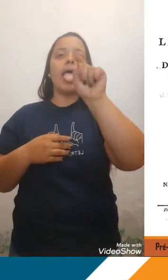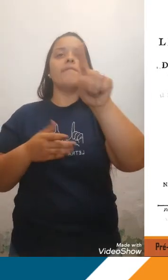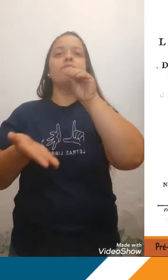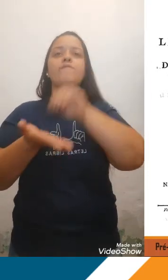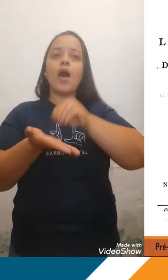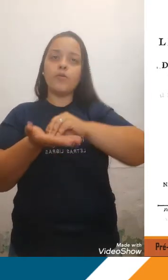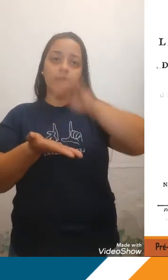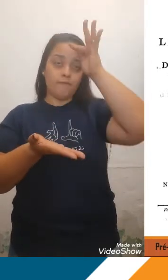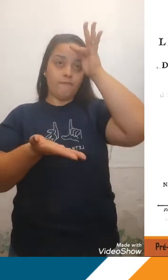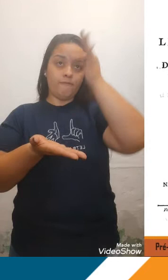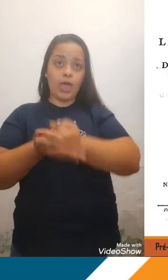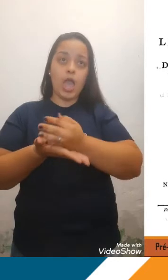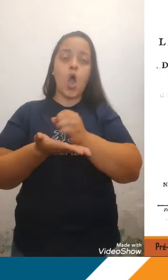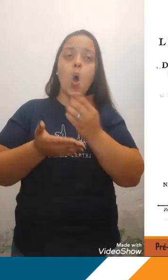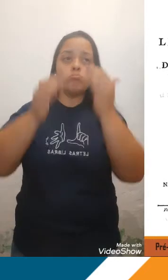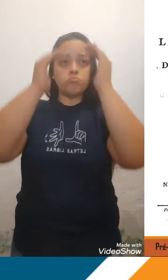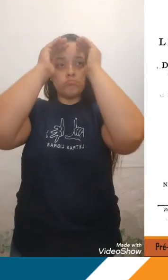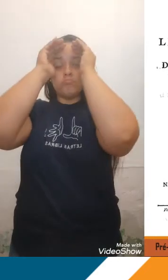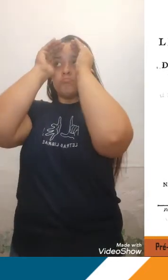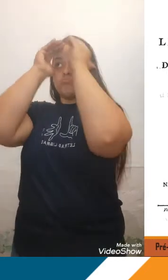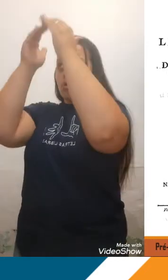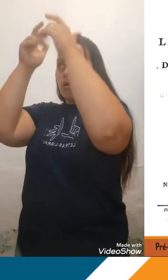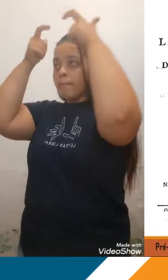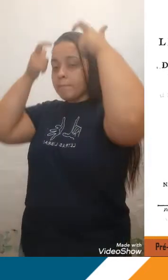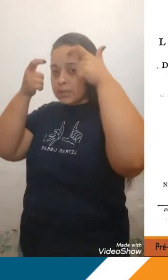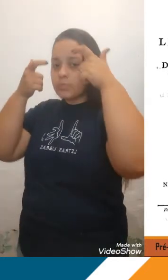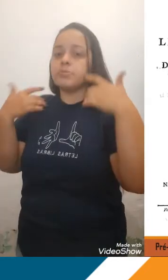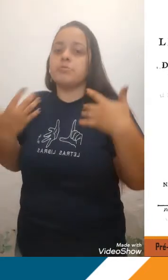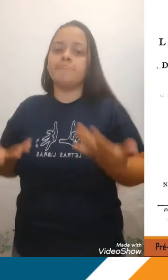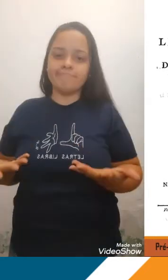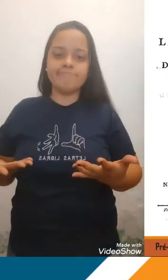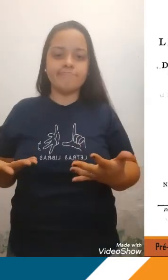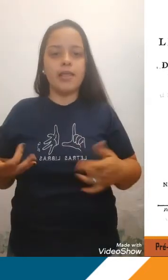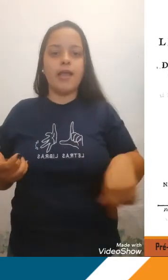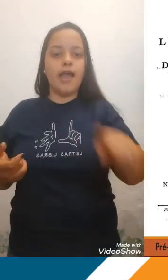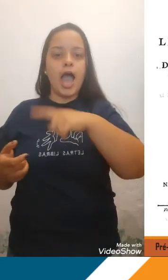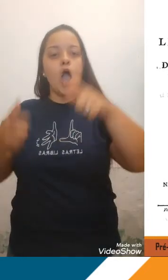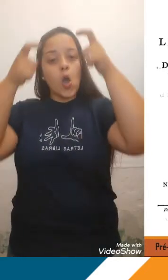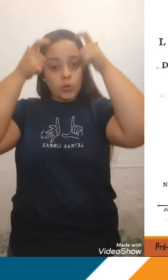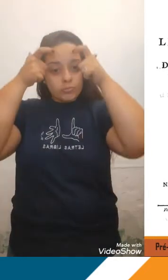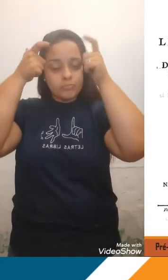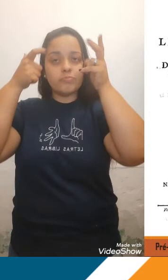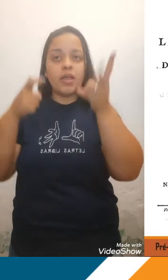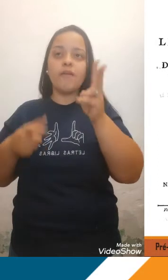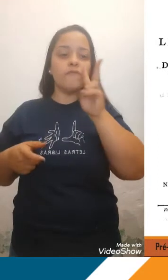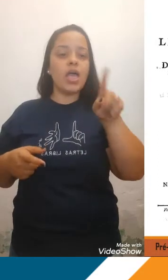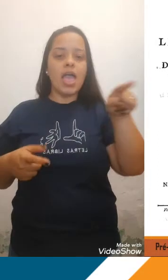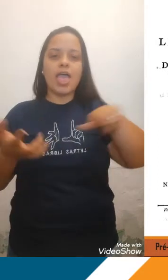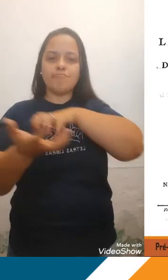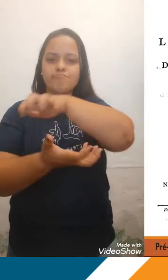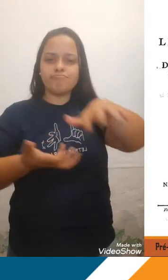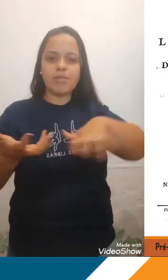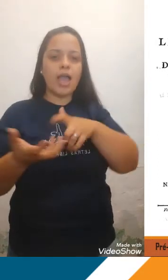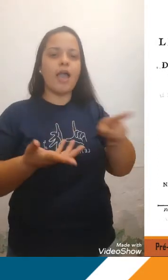inconfidência é a falta de fé ou da fidelidade devida ao príncipe, Desta forma, a coroa via nesses revoltosos